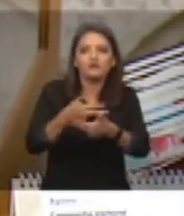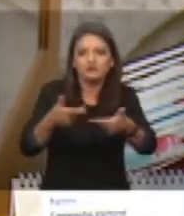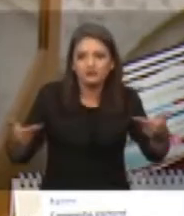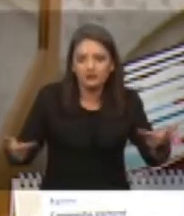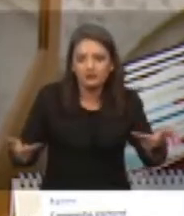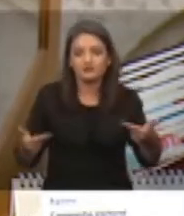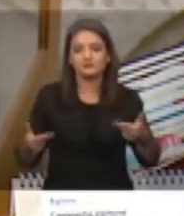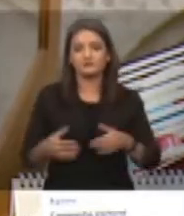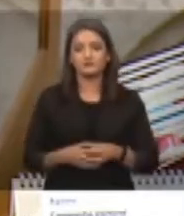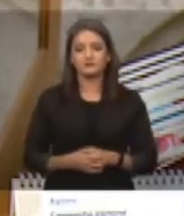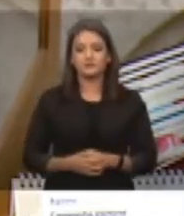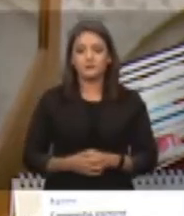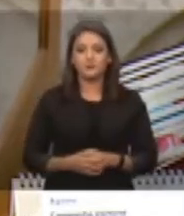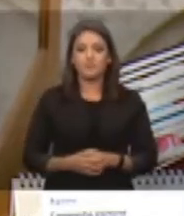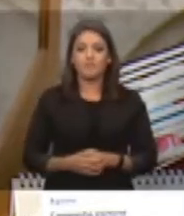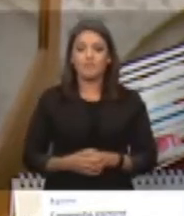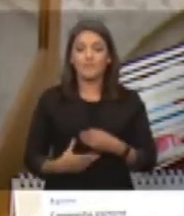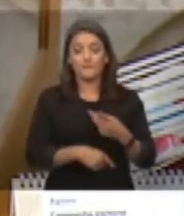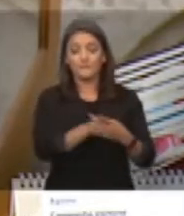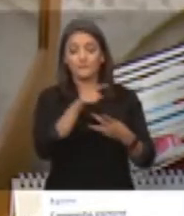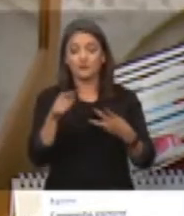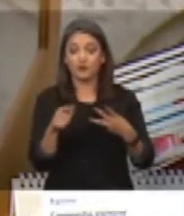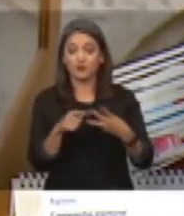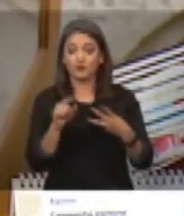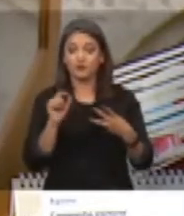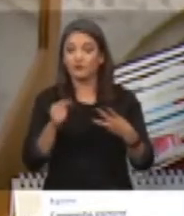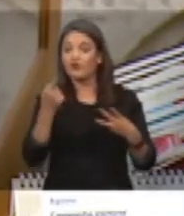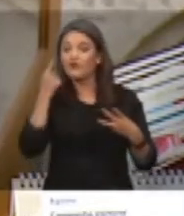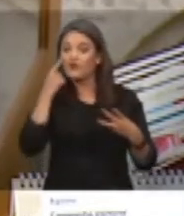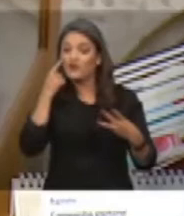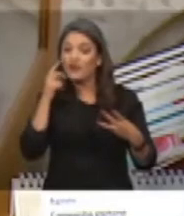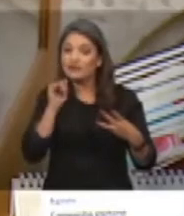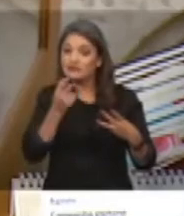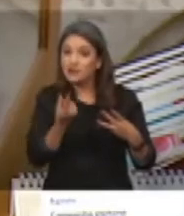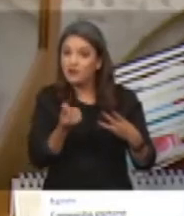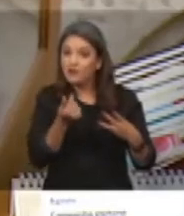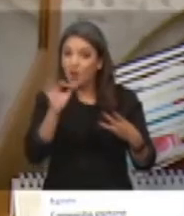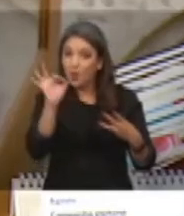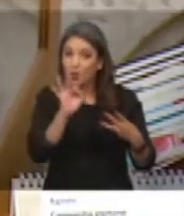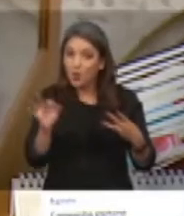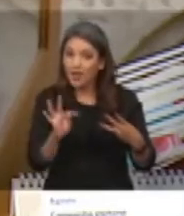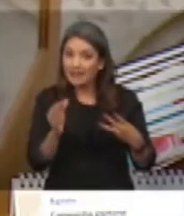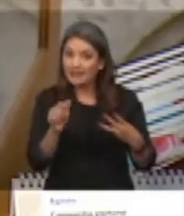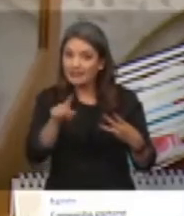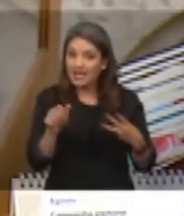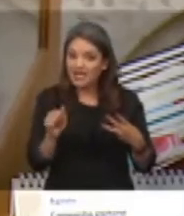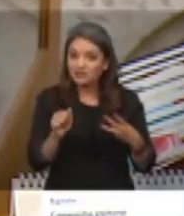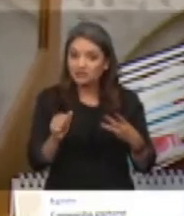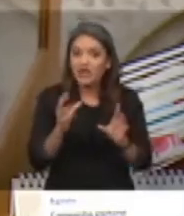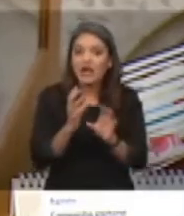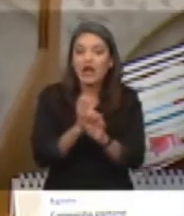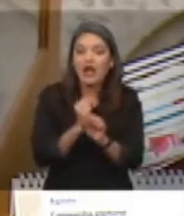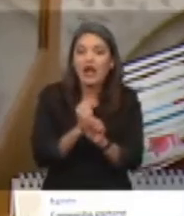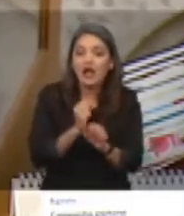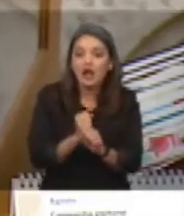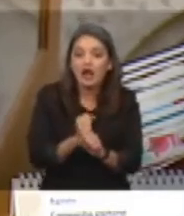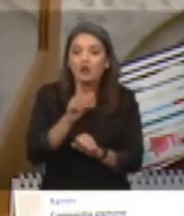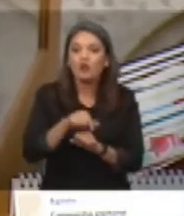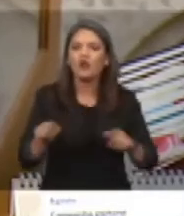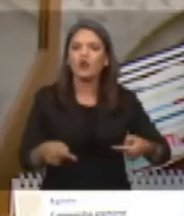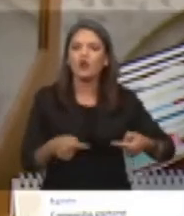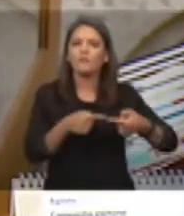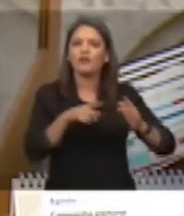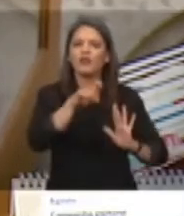inciso 12 da Constituição. O segundo, verificar se a taxa instituída tem base de cálculo própria de